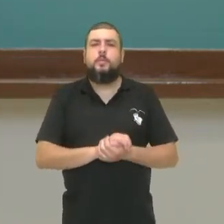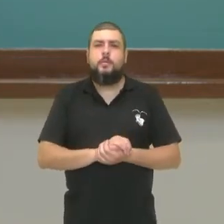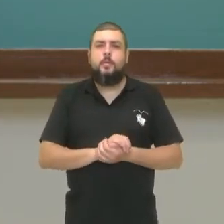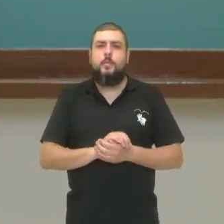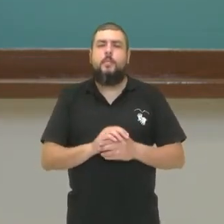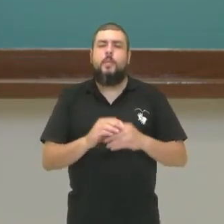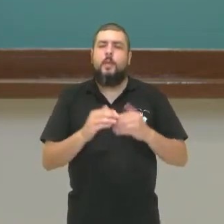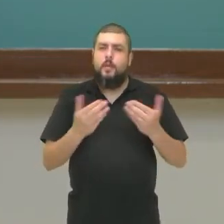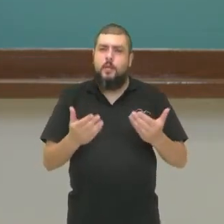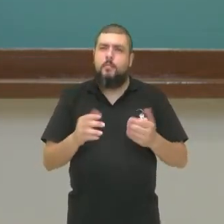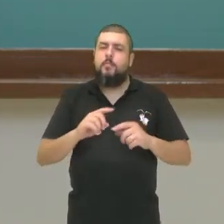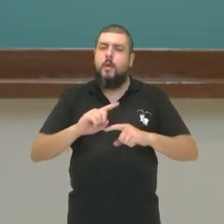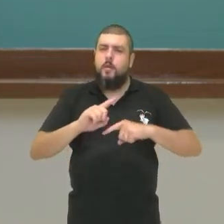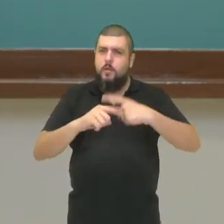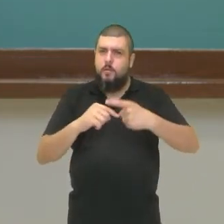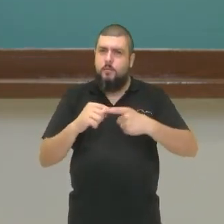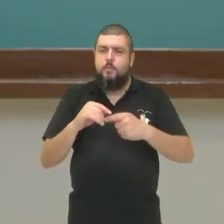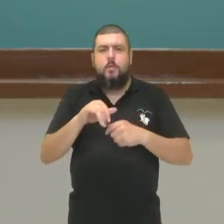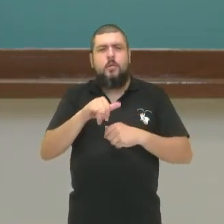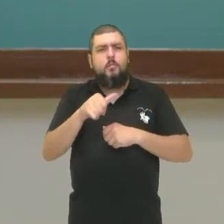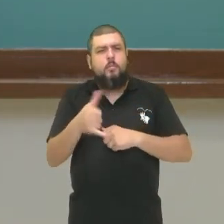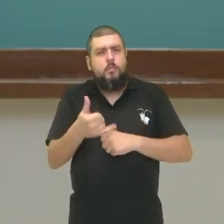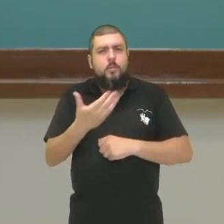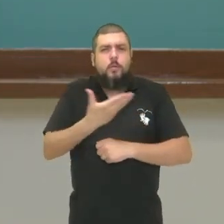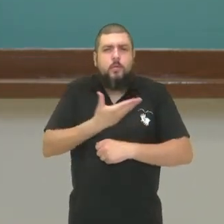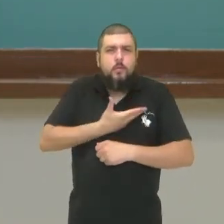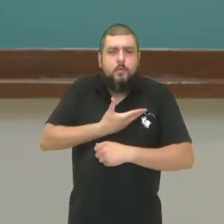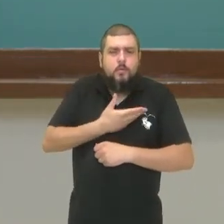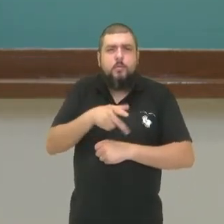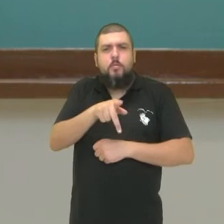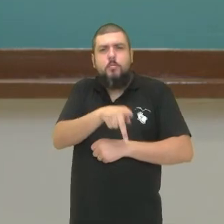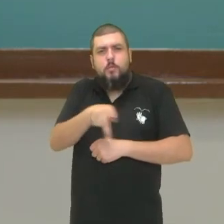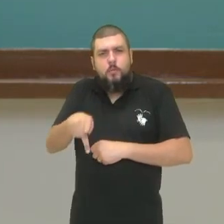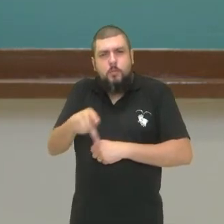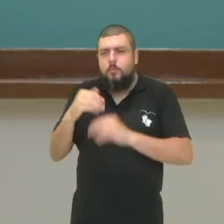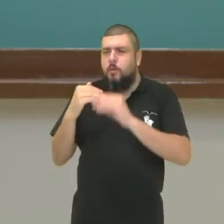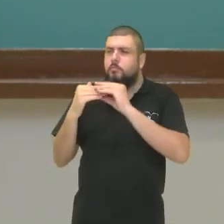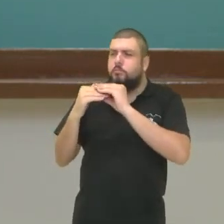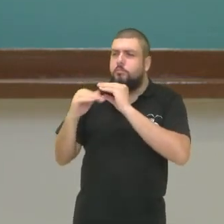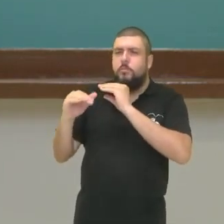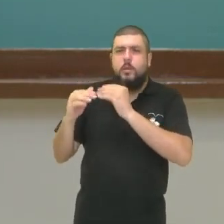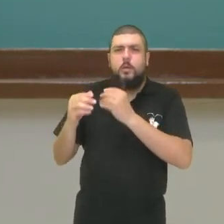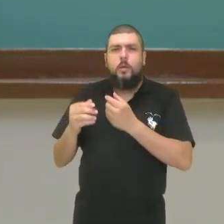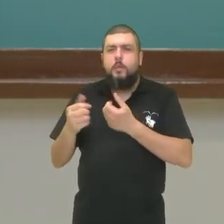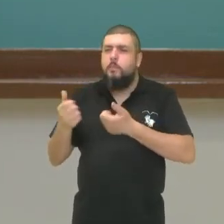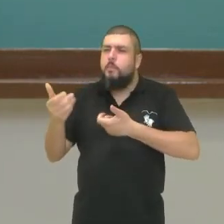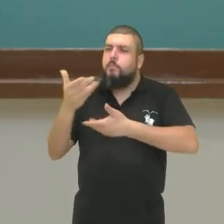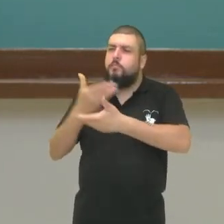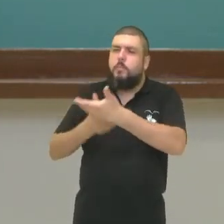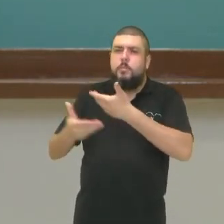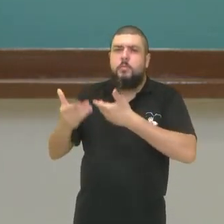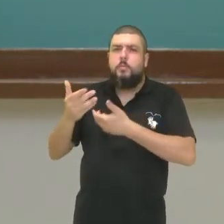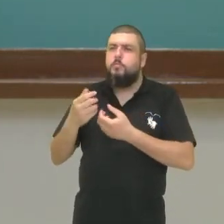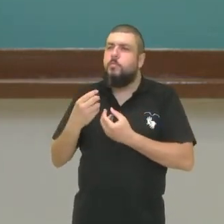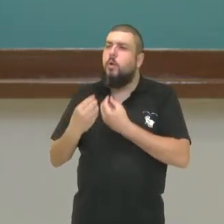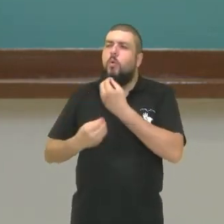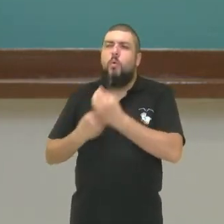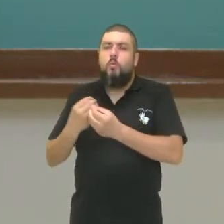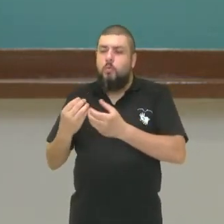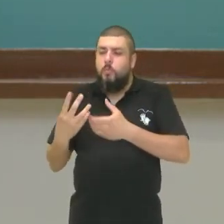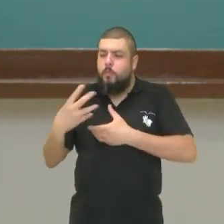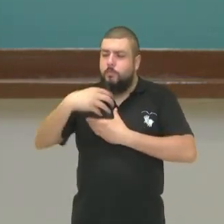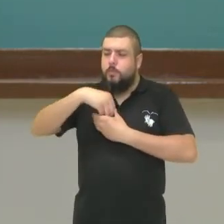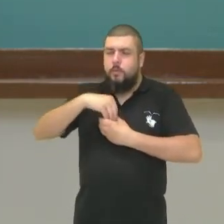e compartilhe depois com os seus colegas, com o seu professor, sobre como que você expressa